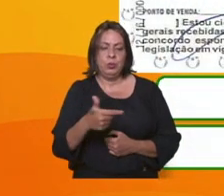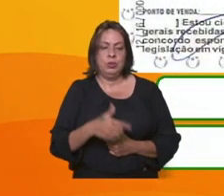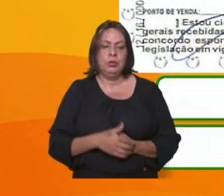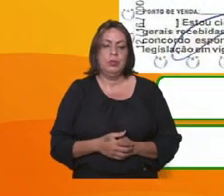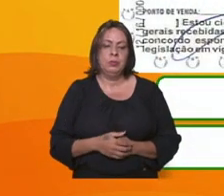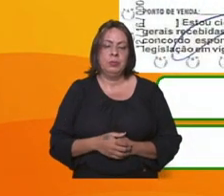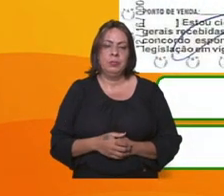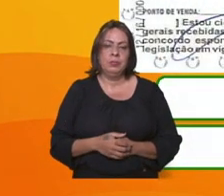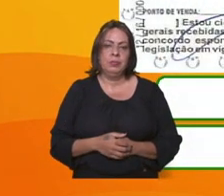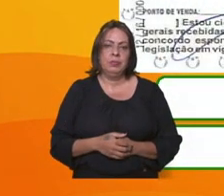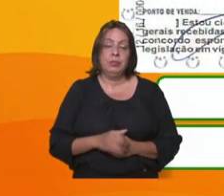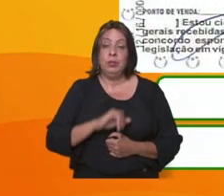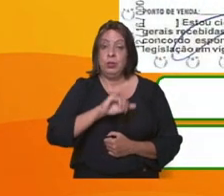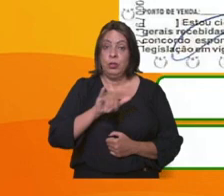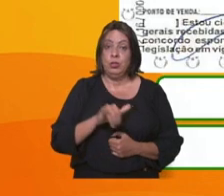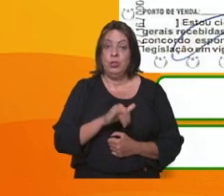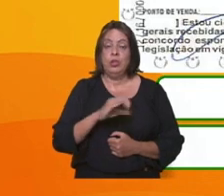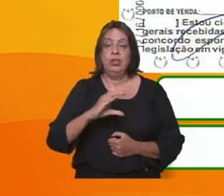076782.